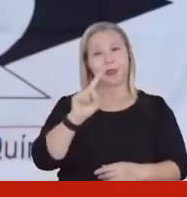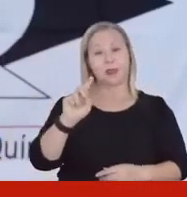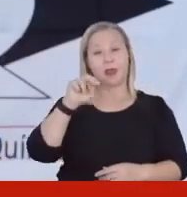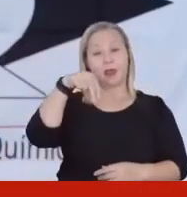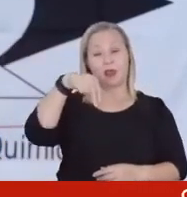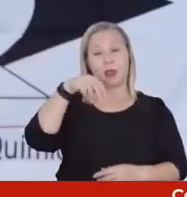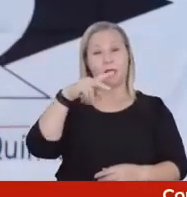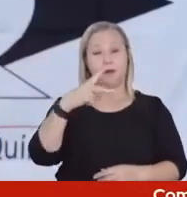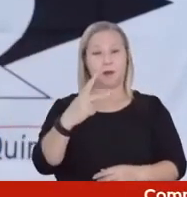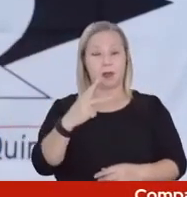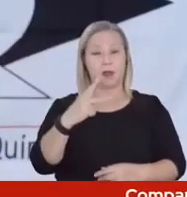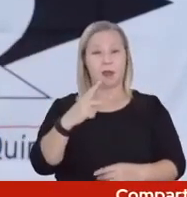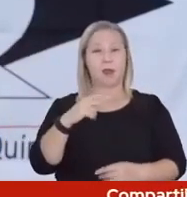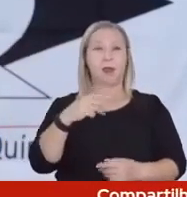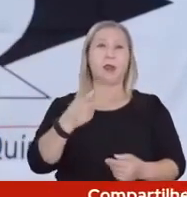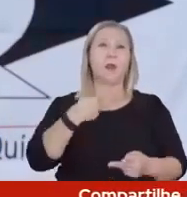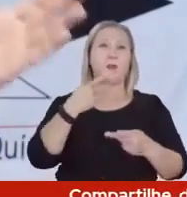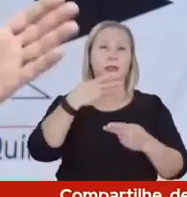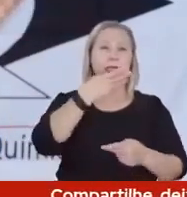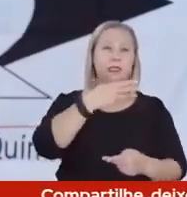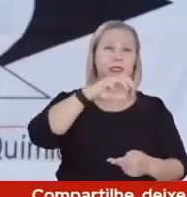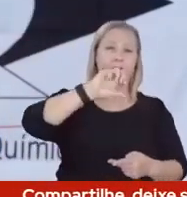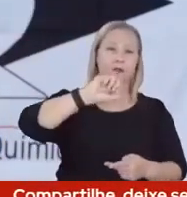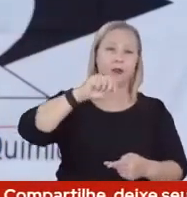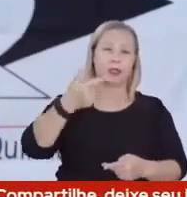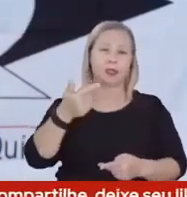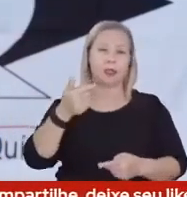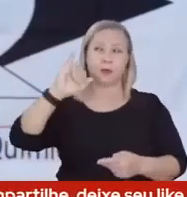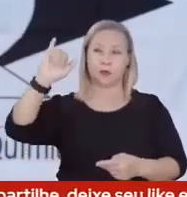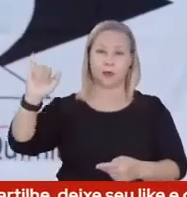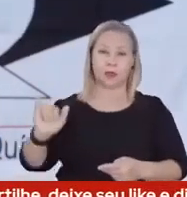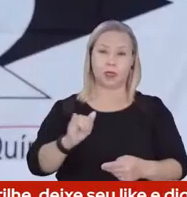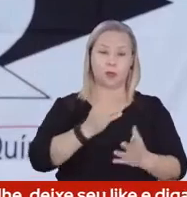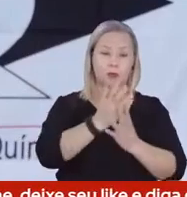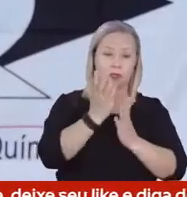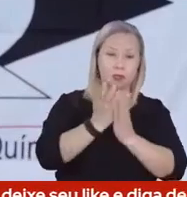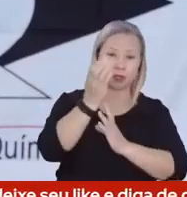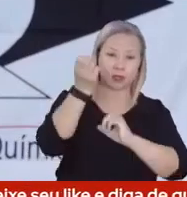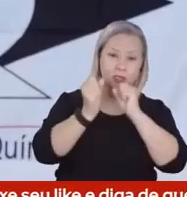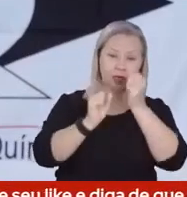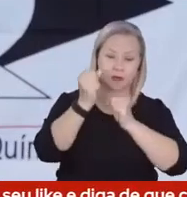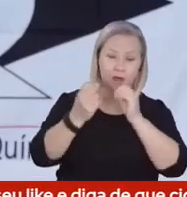392 importadores de derivados no Brasil, criados depois de 2016.